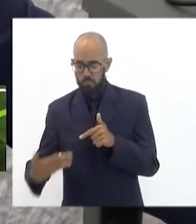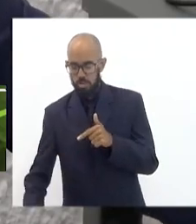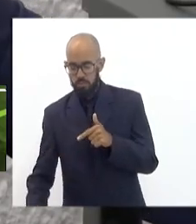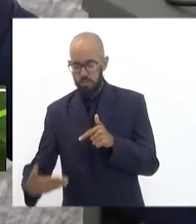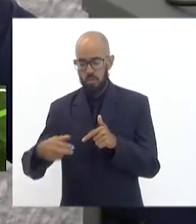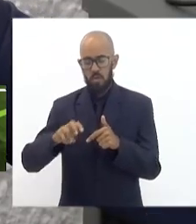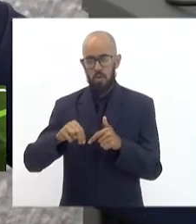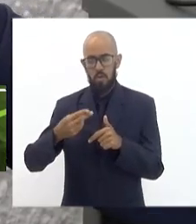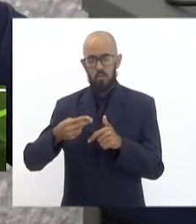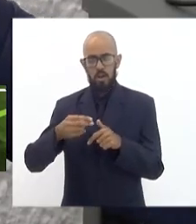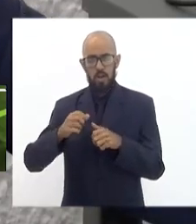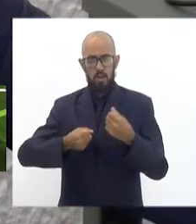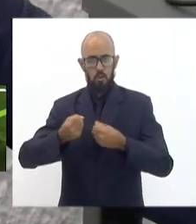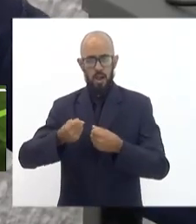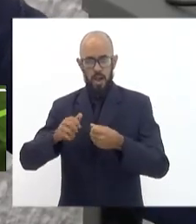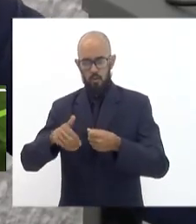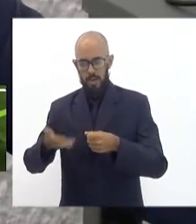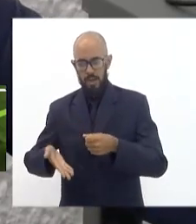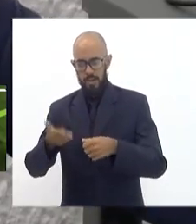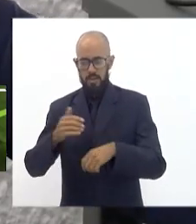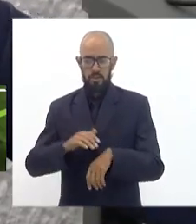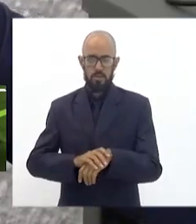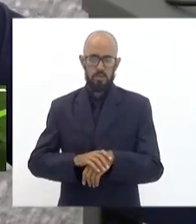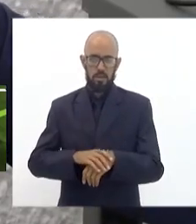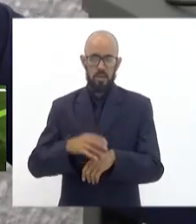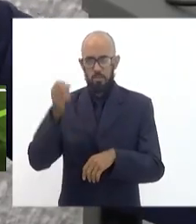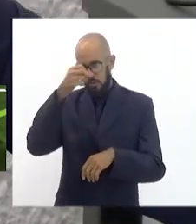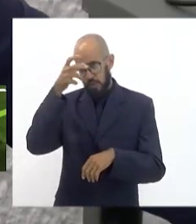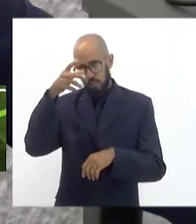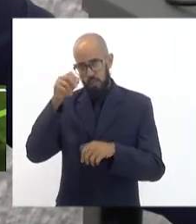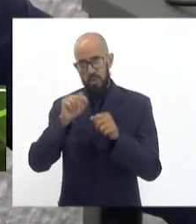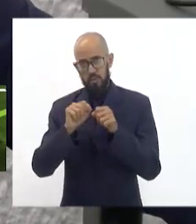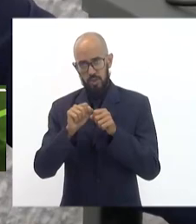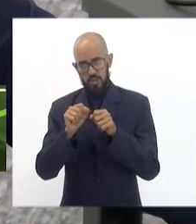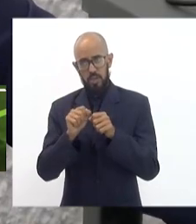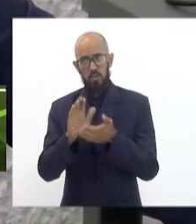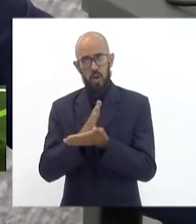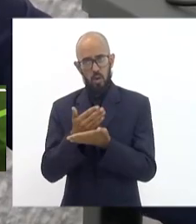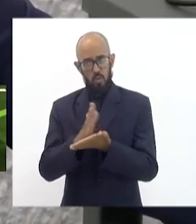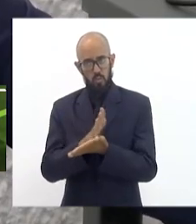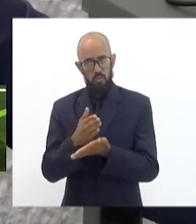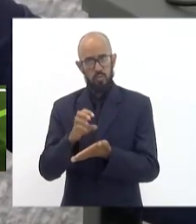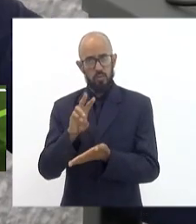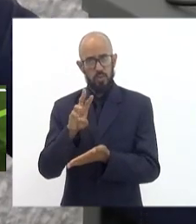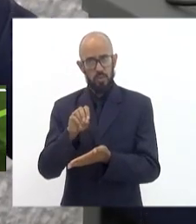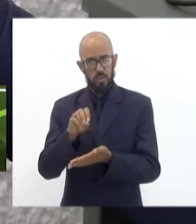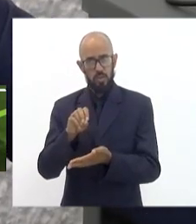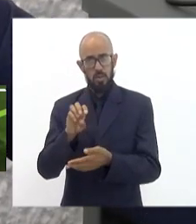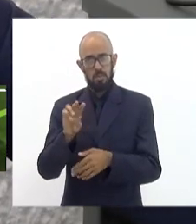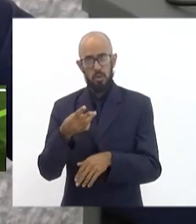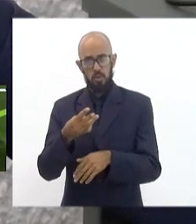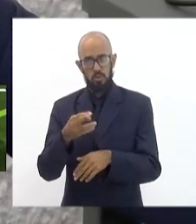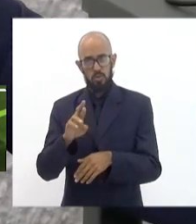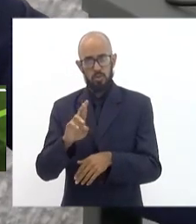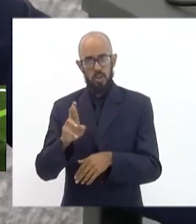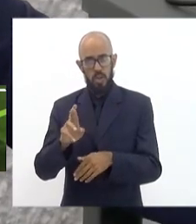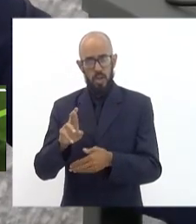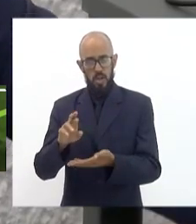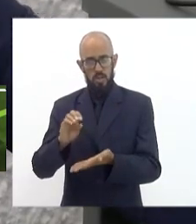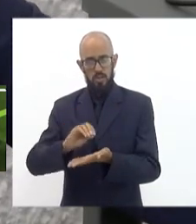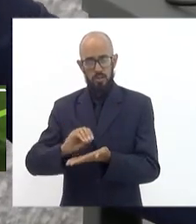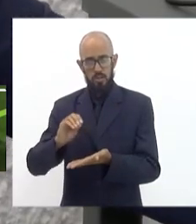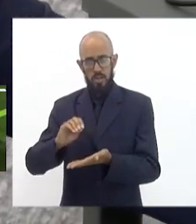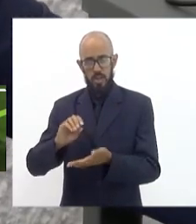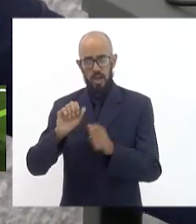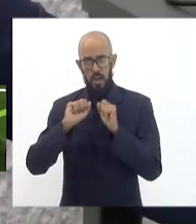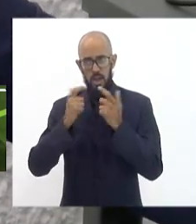cair um carro dentro então a prefeitura está fazendo uma parte que foi aqui da Assembleia 30 milhões de reais Cristina hoje votaram aqui